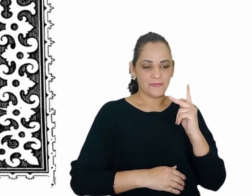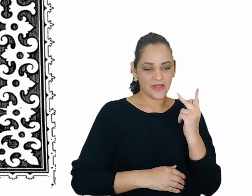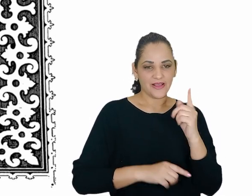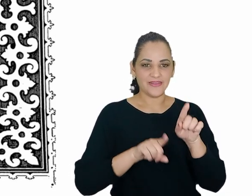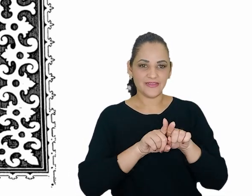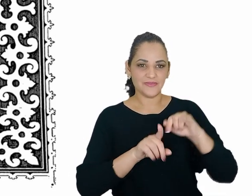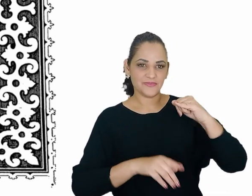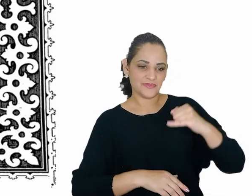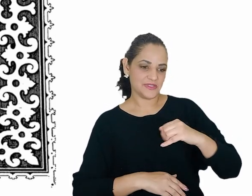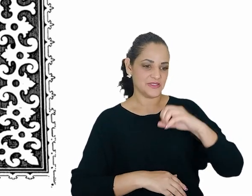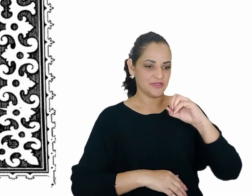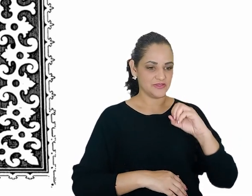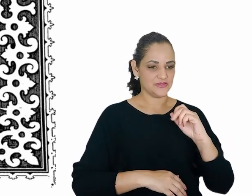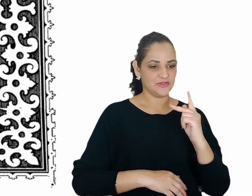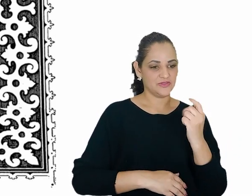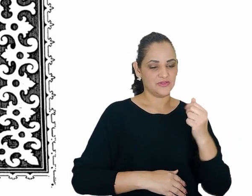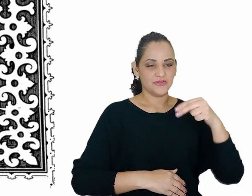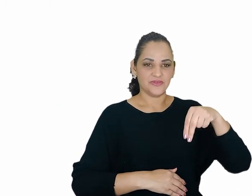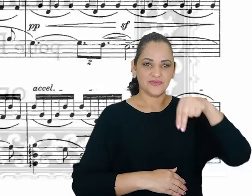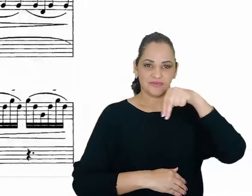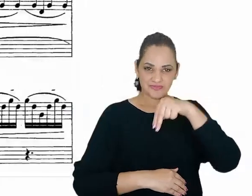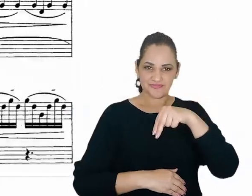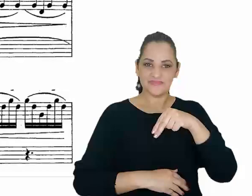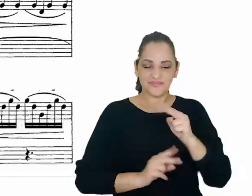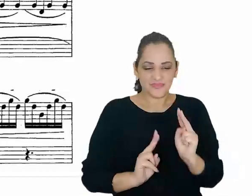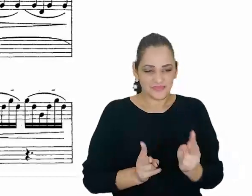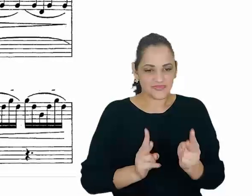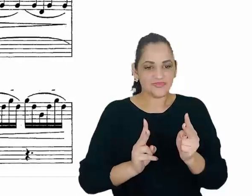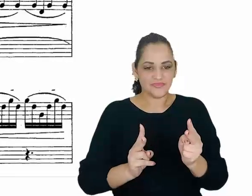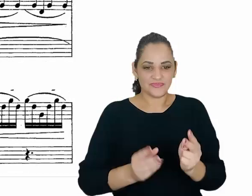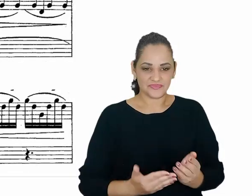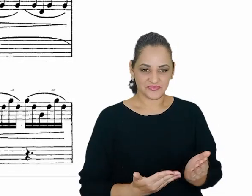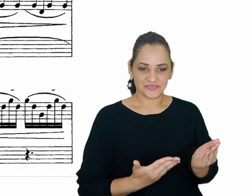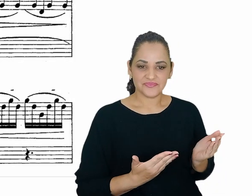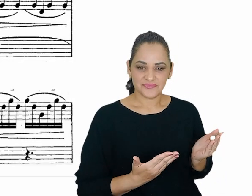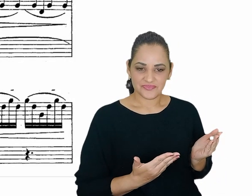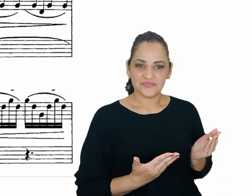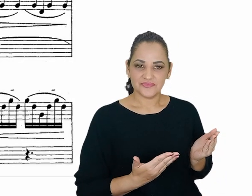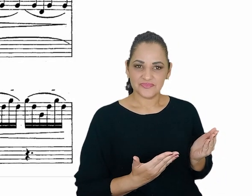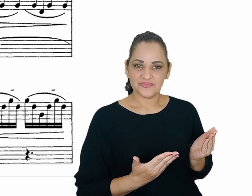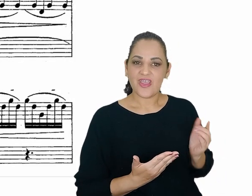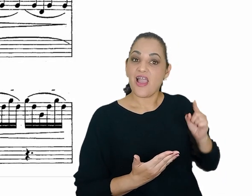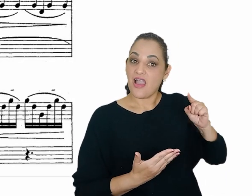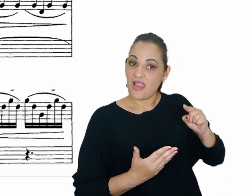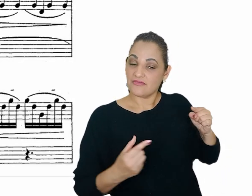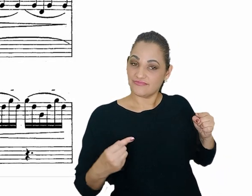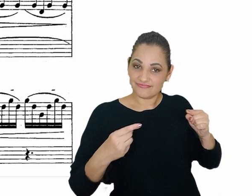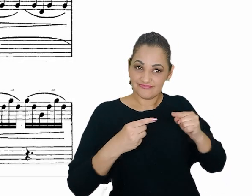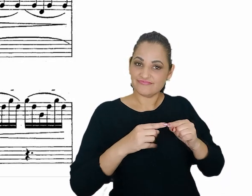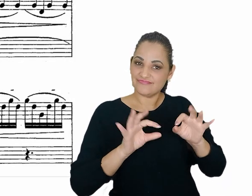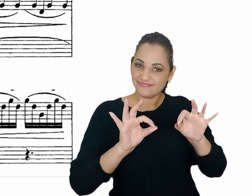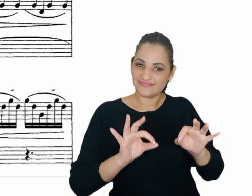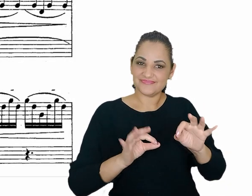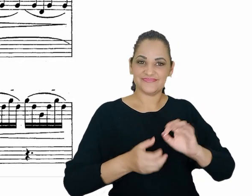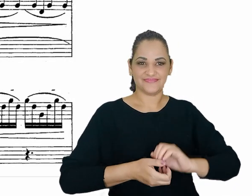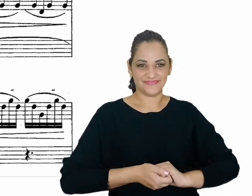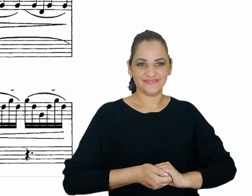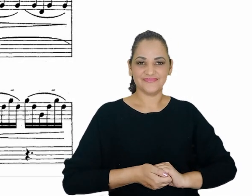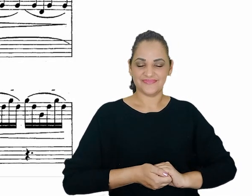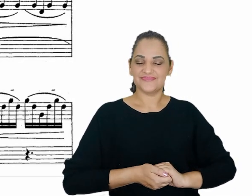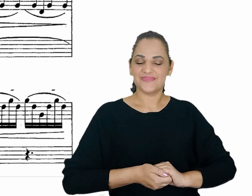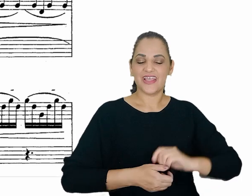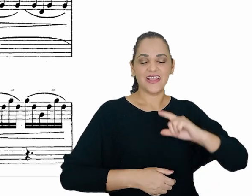e de Chopin. O prelúdio Opus 32, número 12, em Sol sustenido menor, é uma dessas